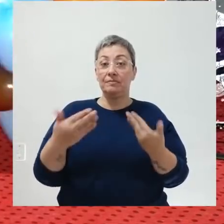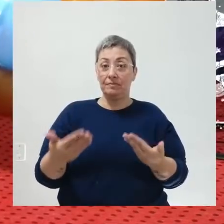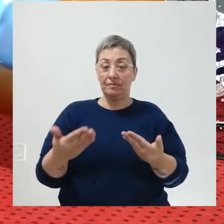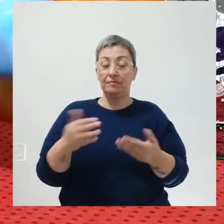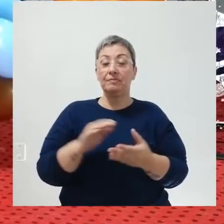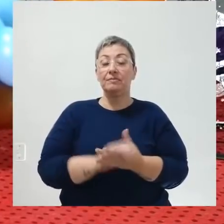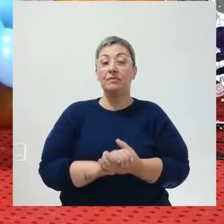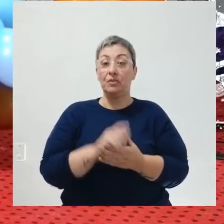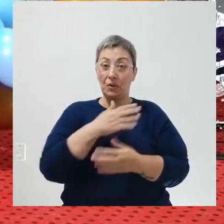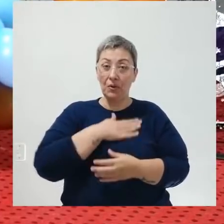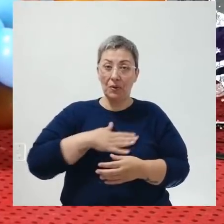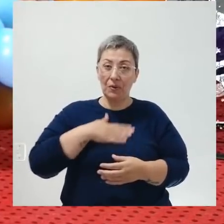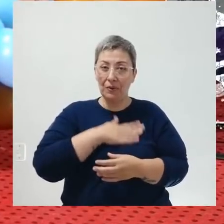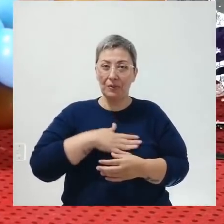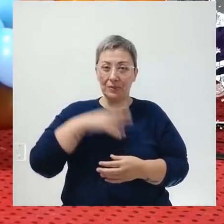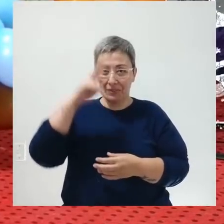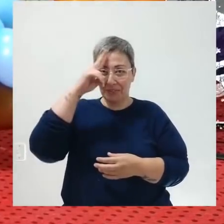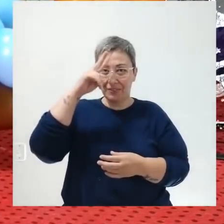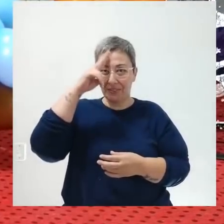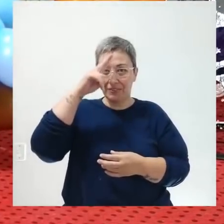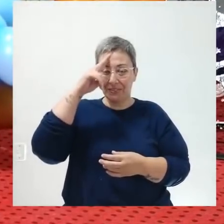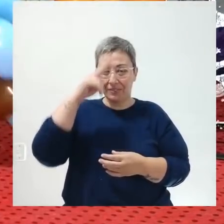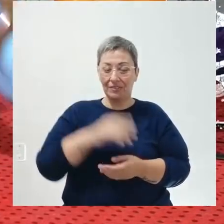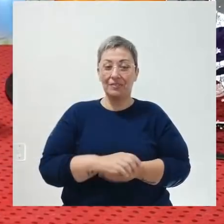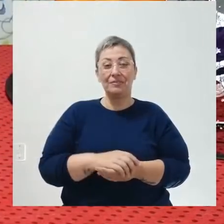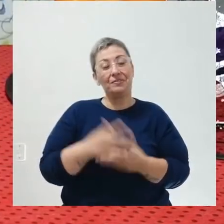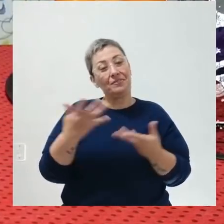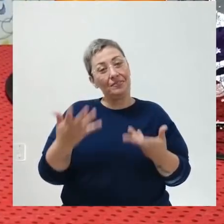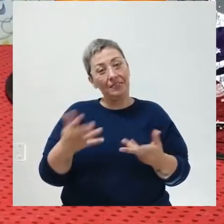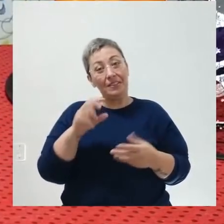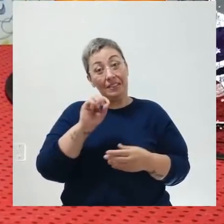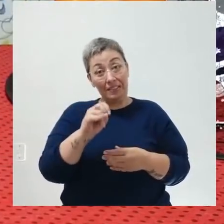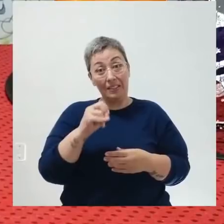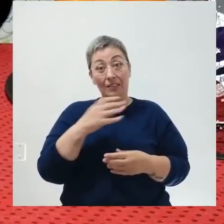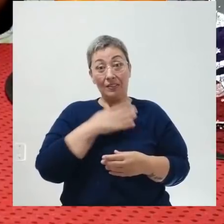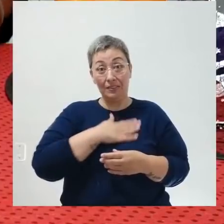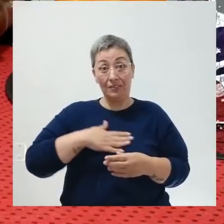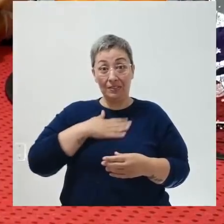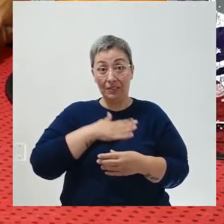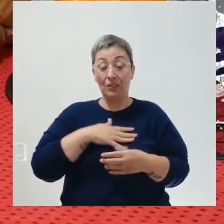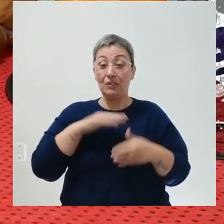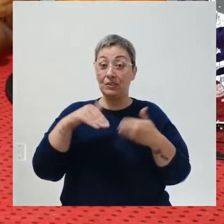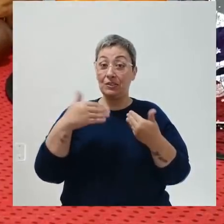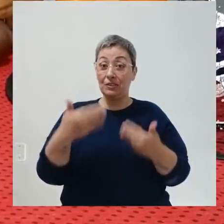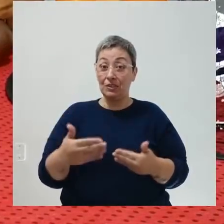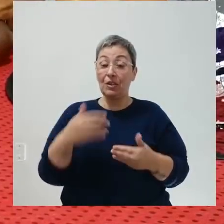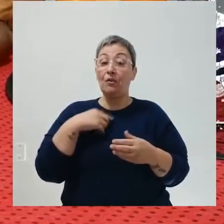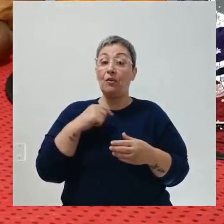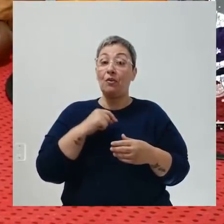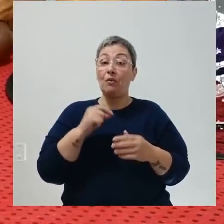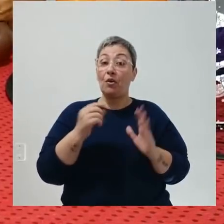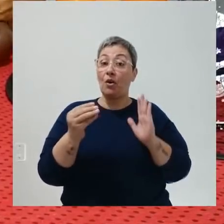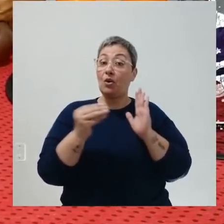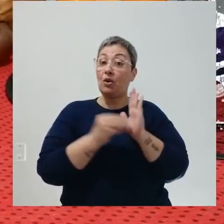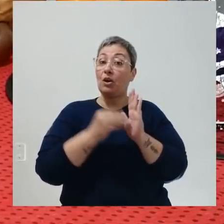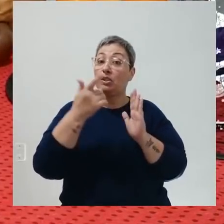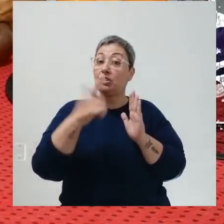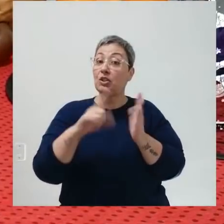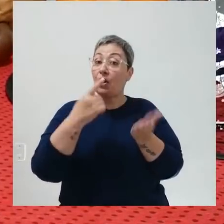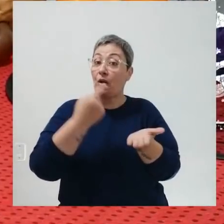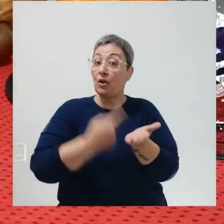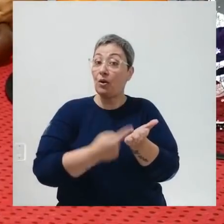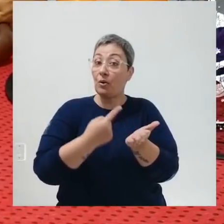Então, você gostou dessa história? Ah, se você gostou, então eu vou deixar aqui de novo aquele